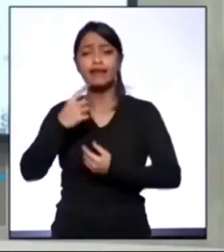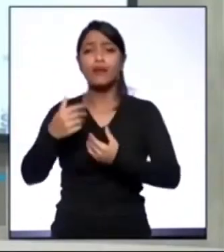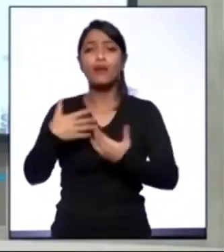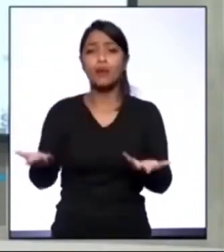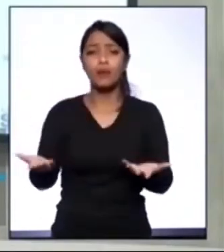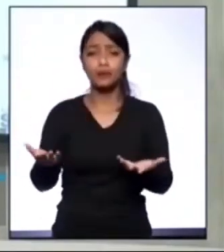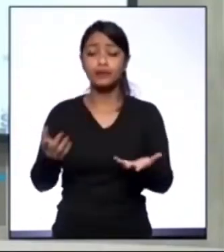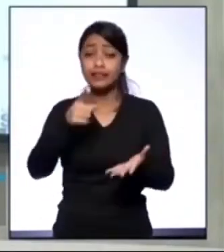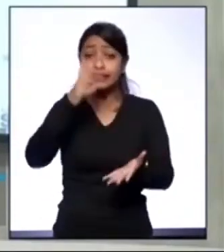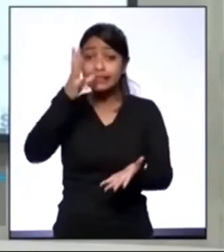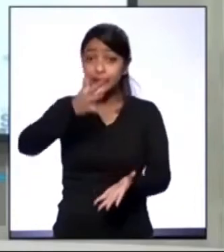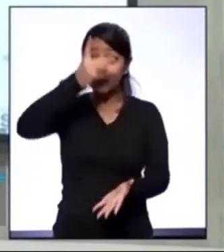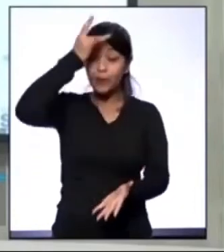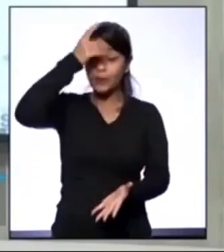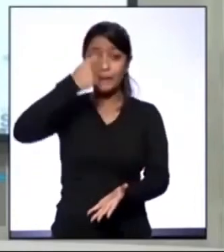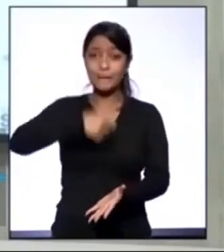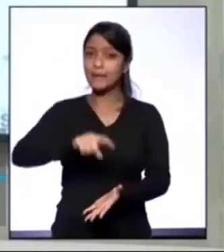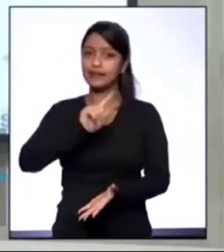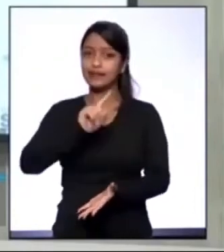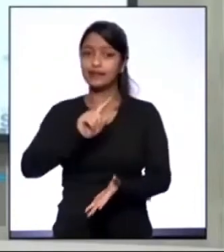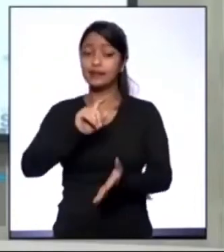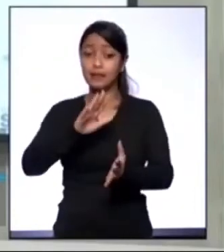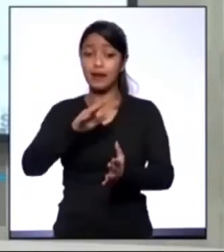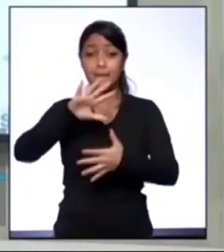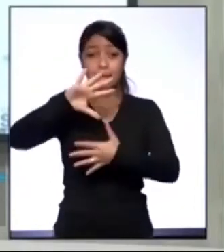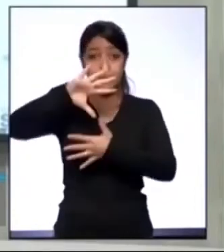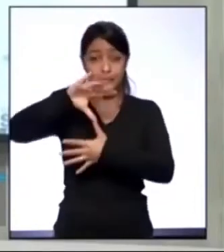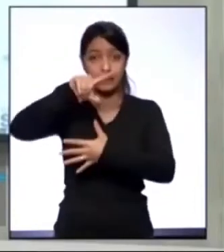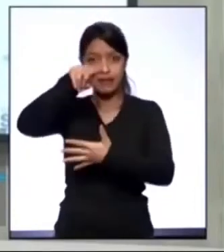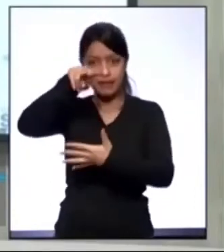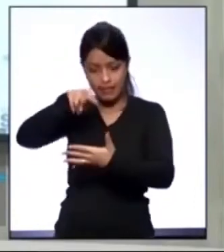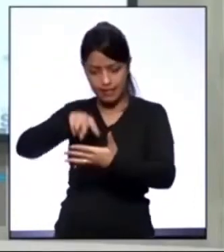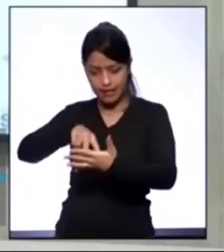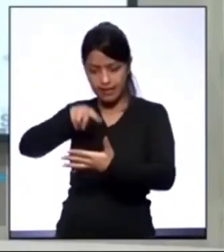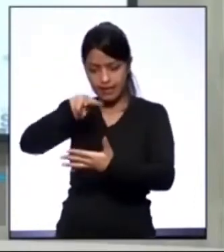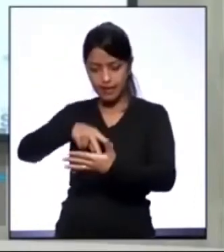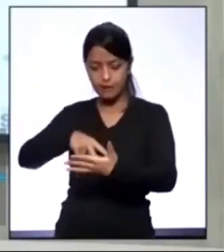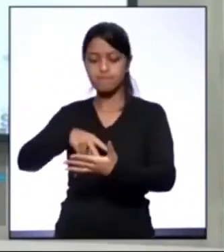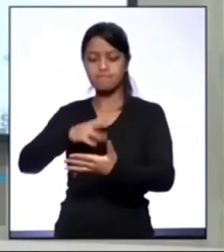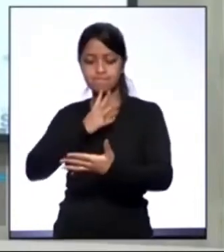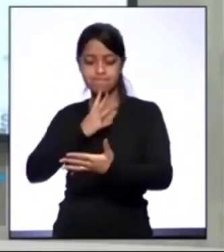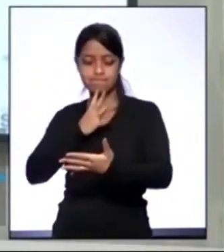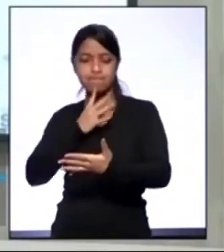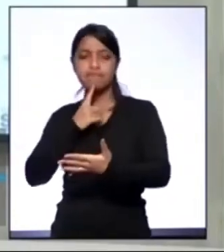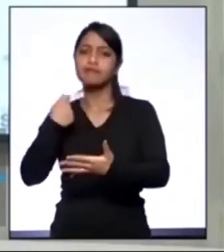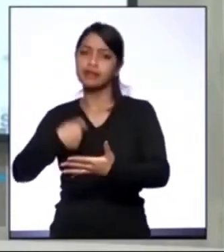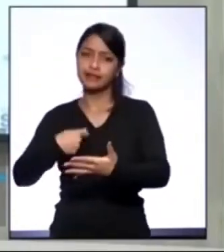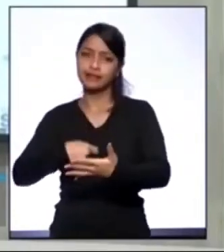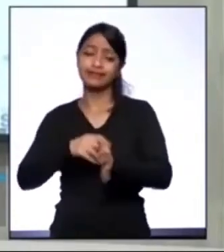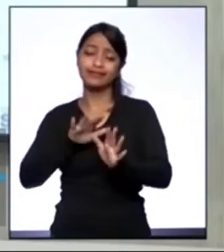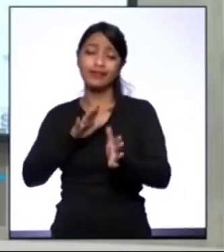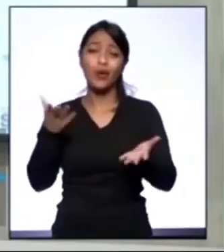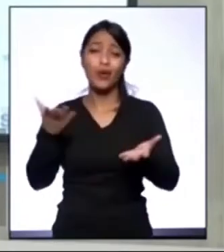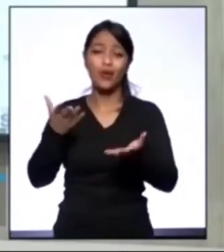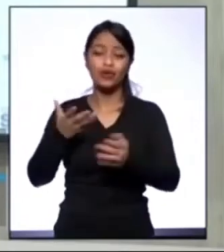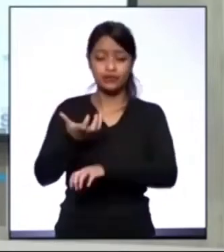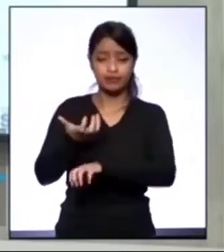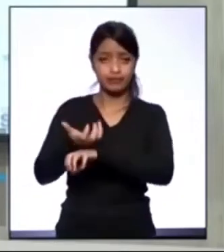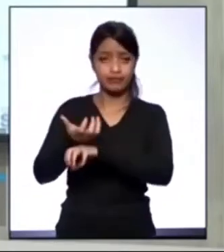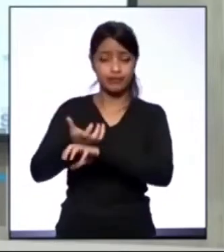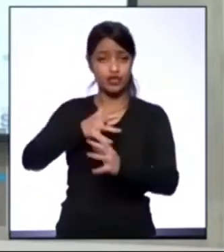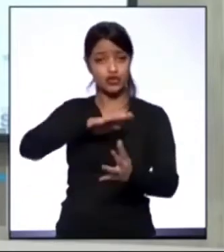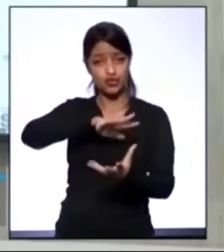ter familiaridade, tem que olhar bastante para mapa, beleza? Mas a geografia hoje é uma geografia analítica, não há